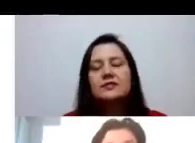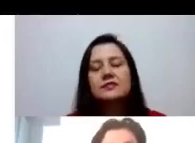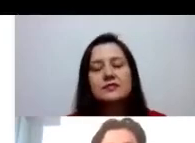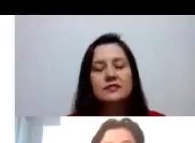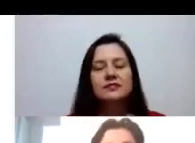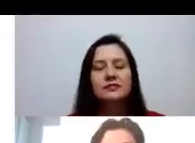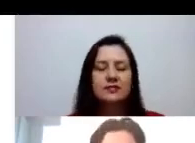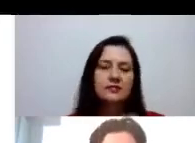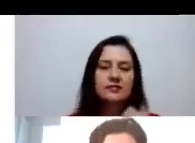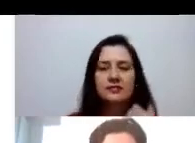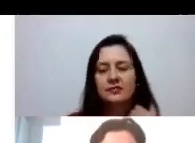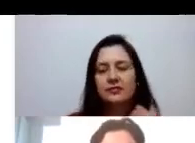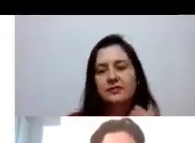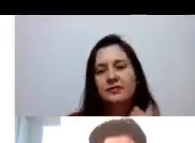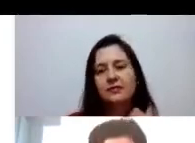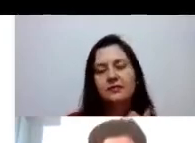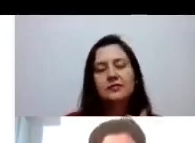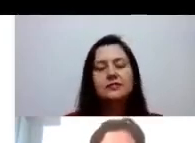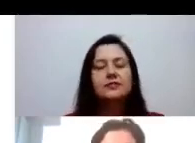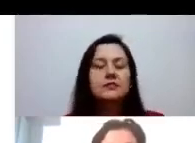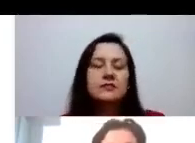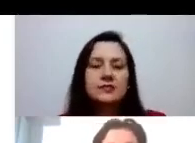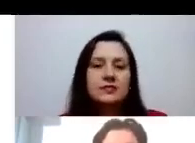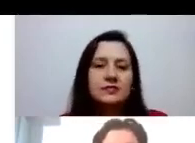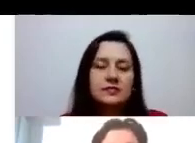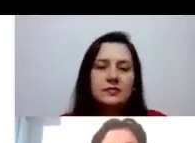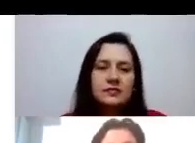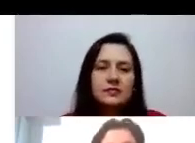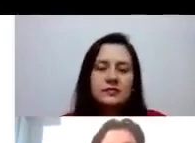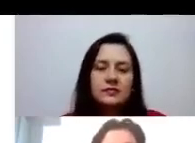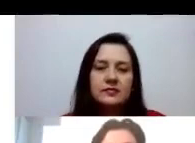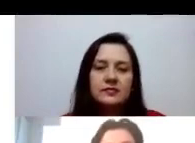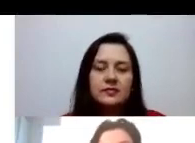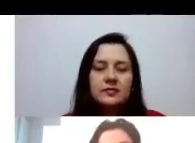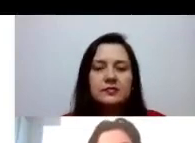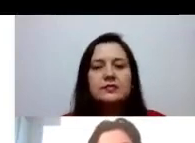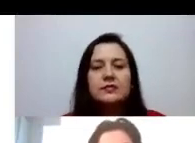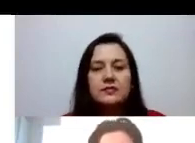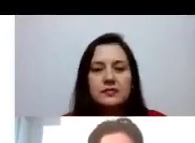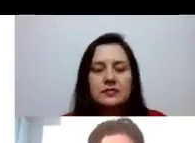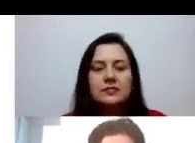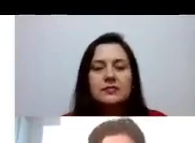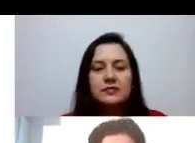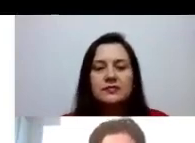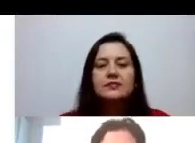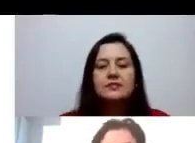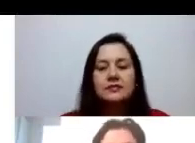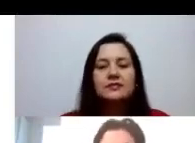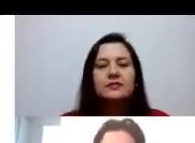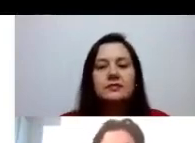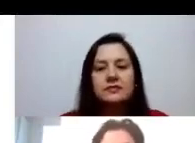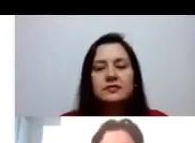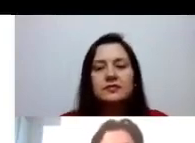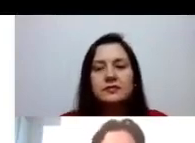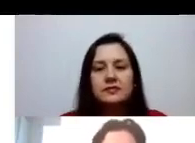é importante para o município que seja feito. Tá? Então, é muito importante que haja impessoalidade nos nossos atos. Isso